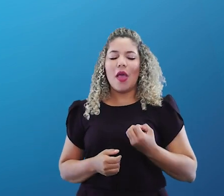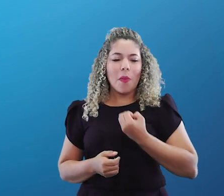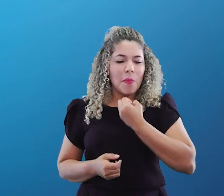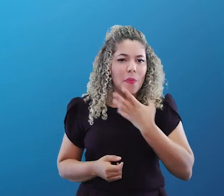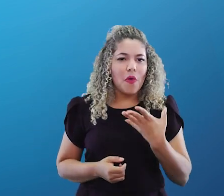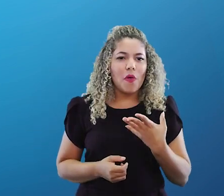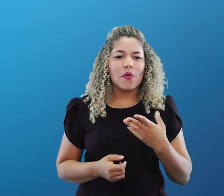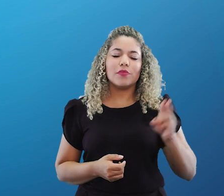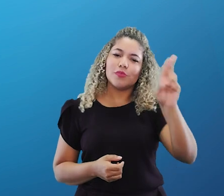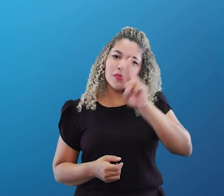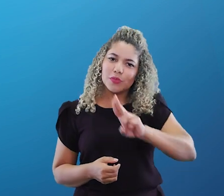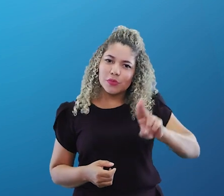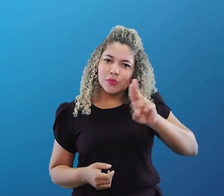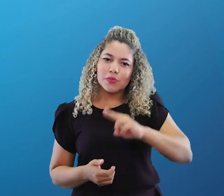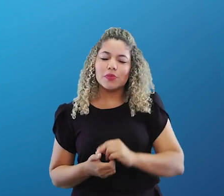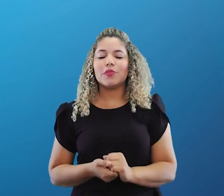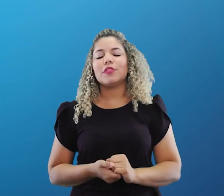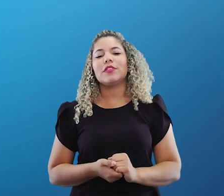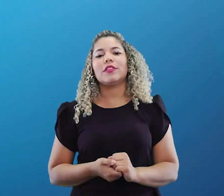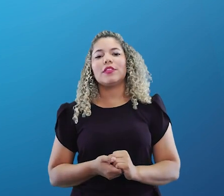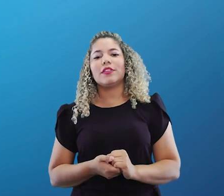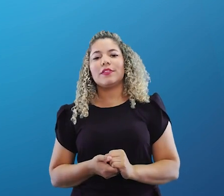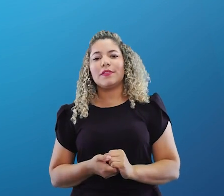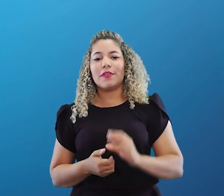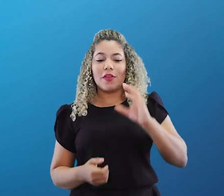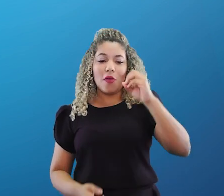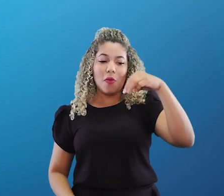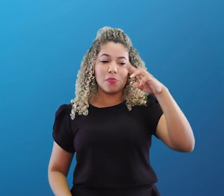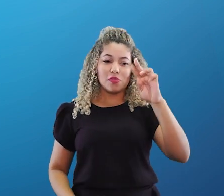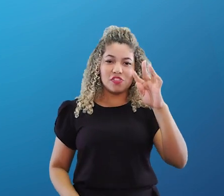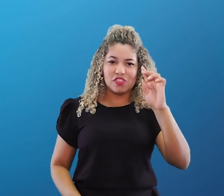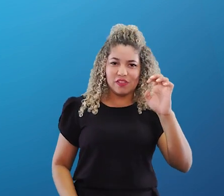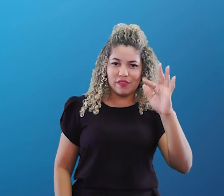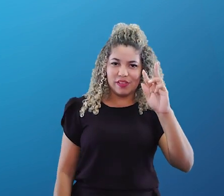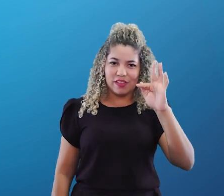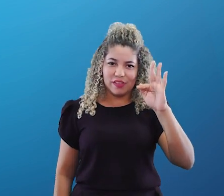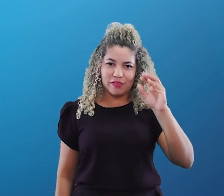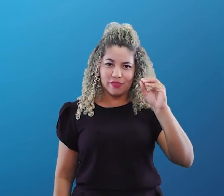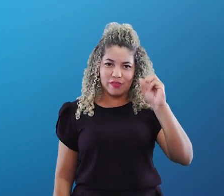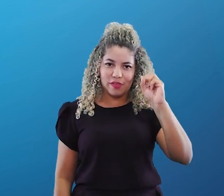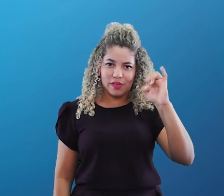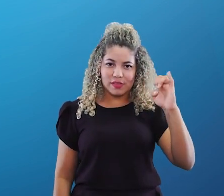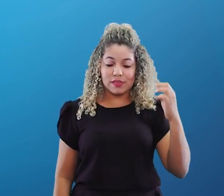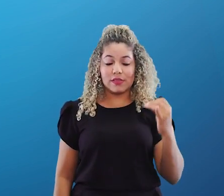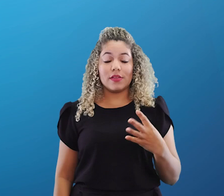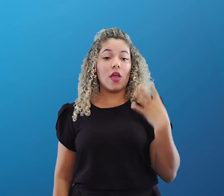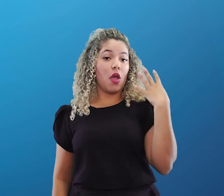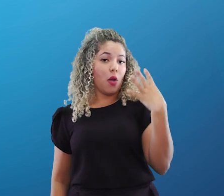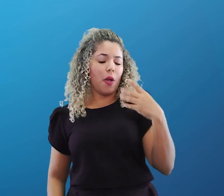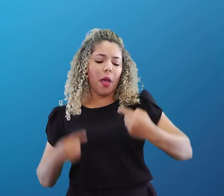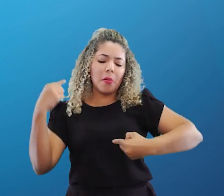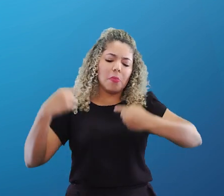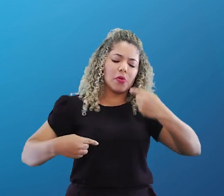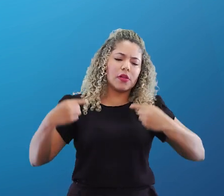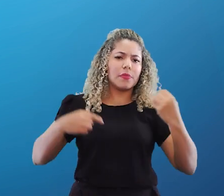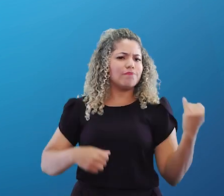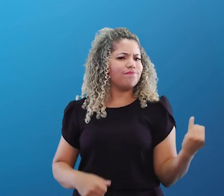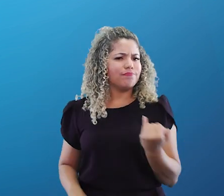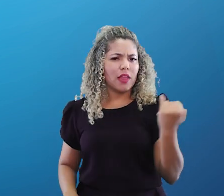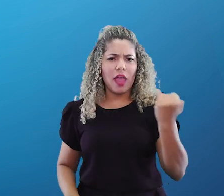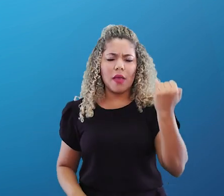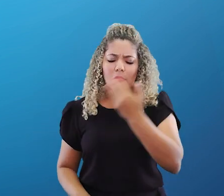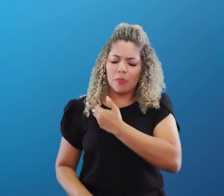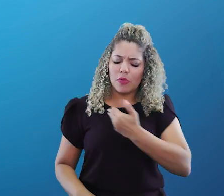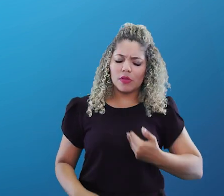como alternativa aos combustíveis fósseis. 4. As políticas públicas são de suma importância